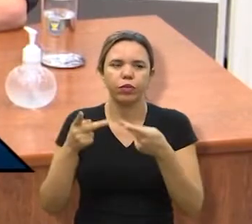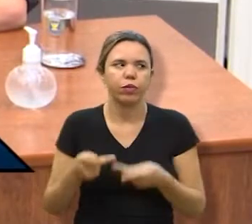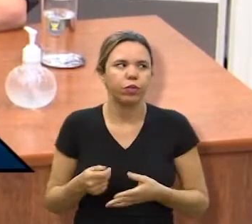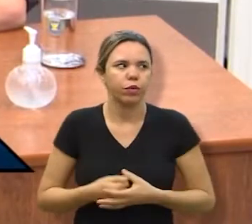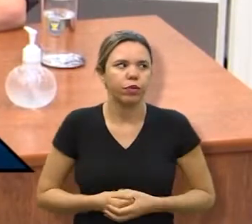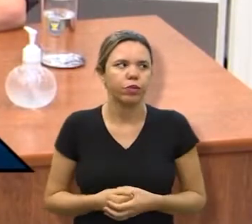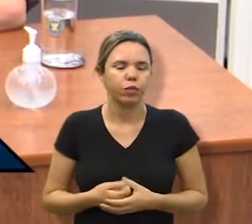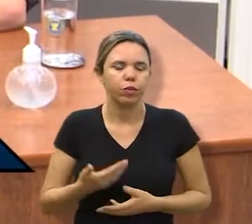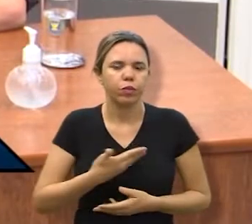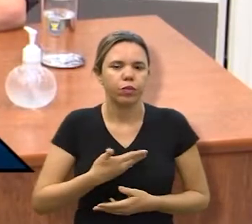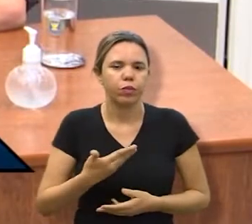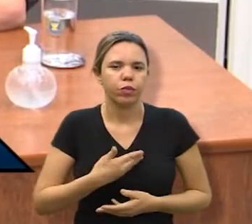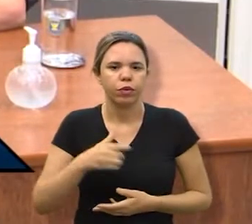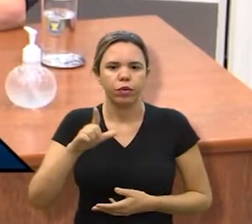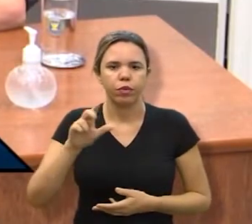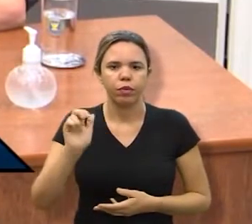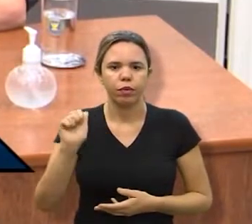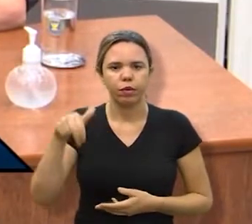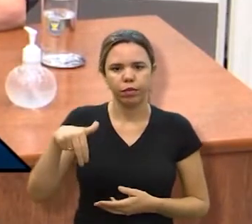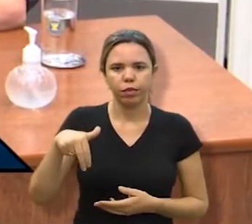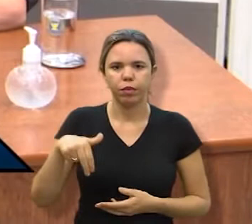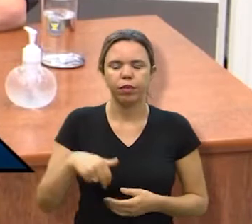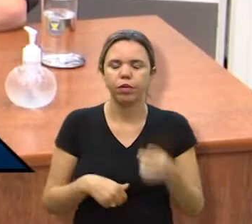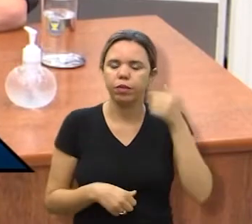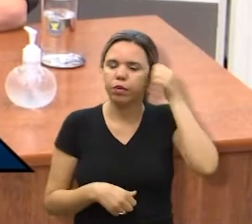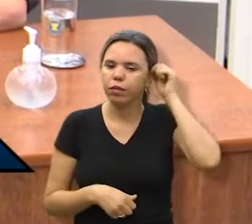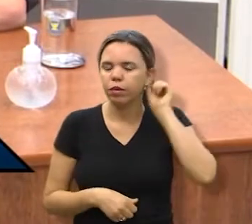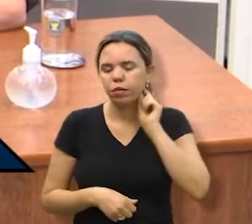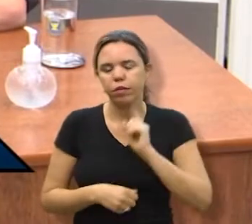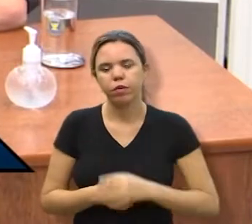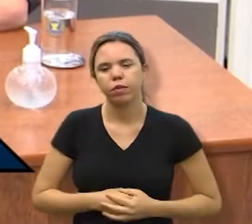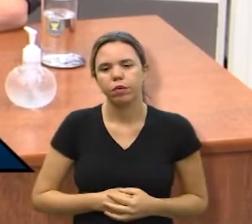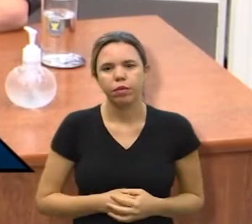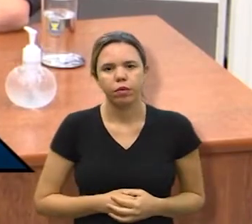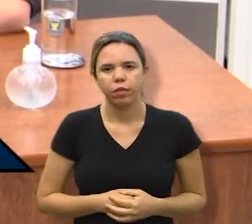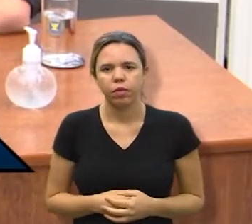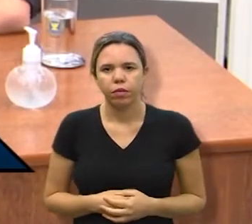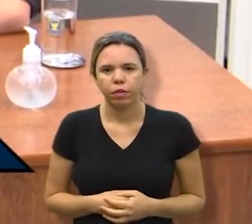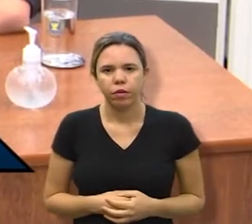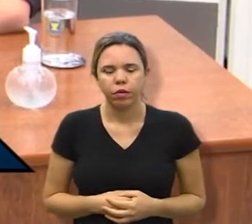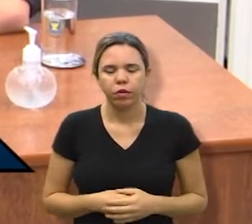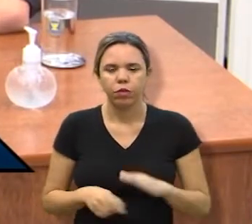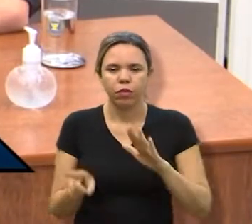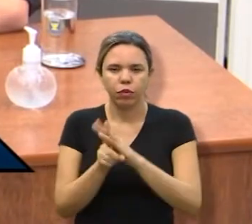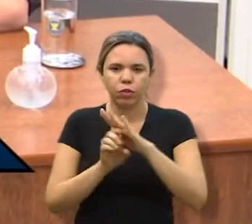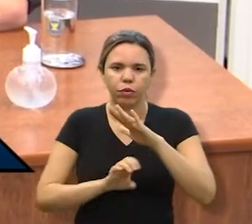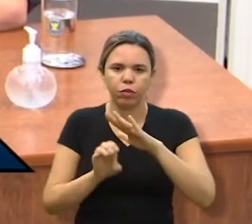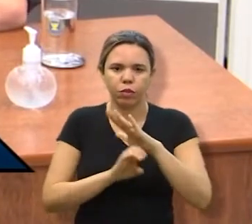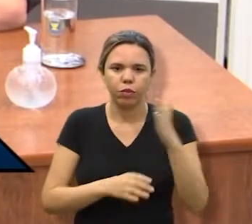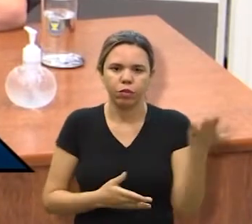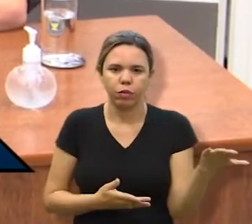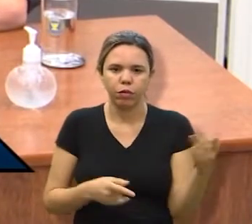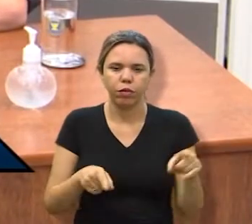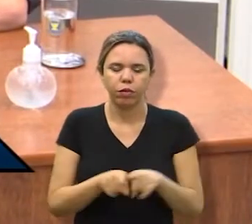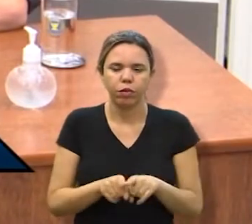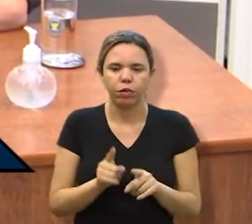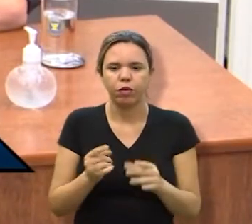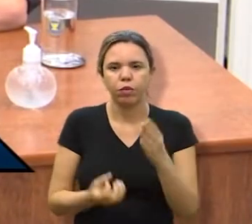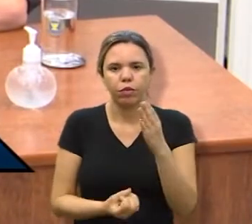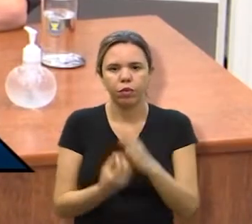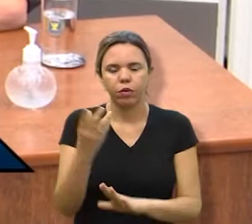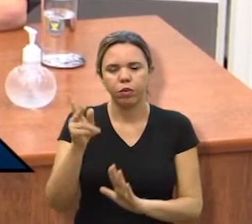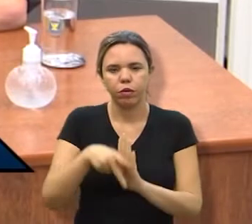convidei o amigo Luan José Thierry de Souza, que é empresário e